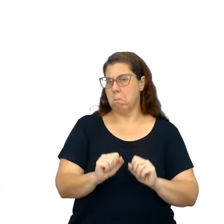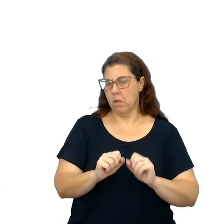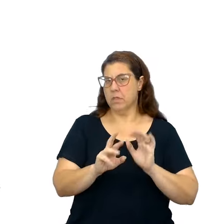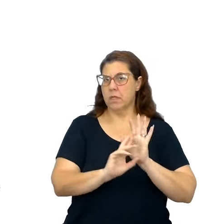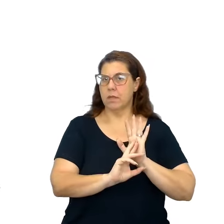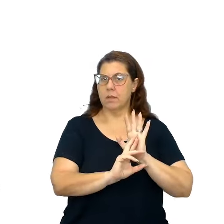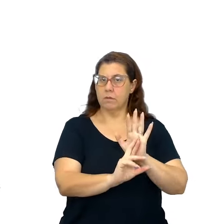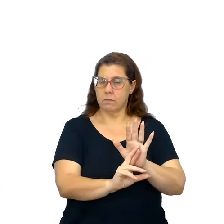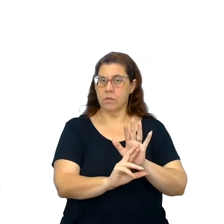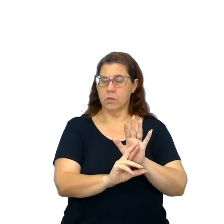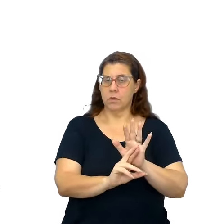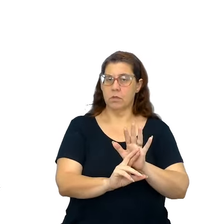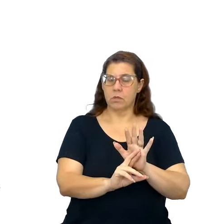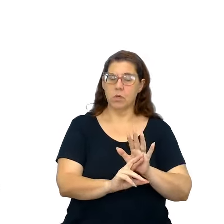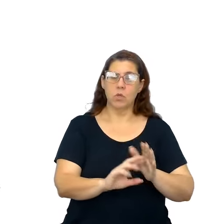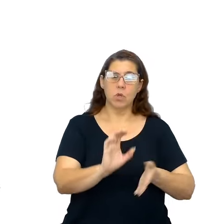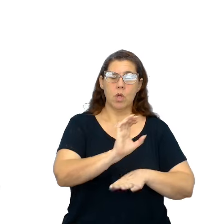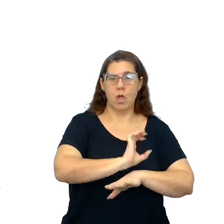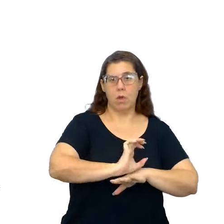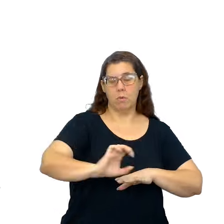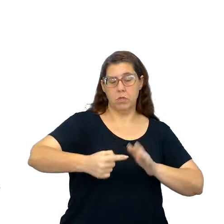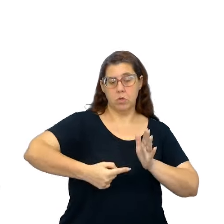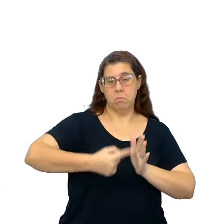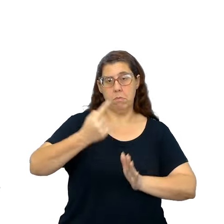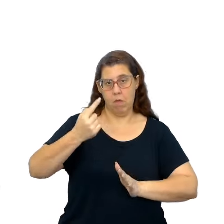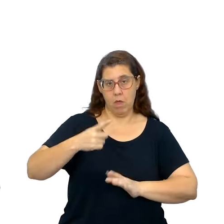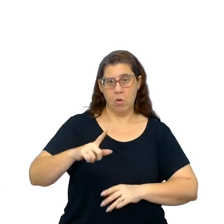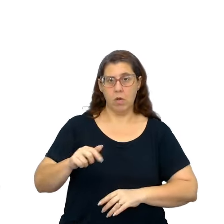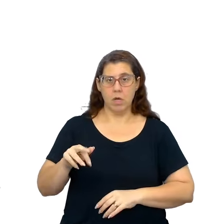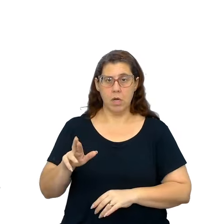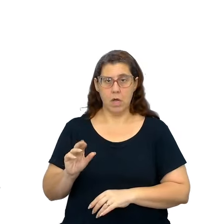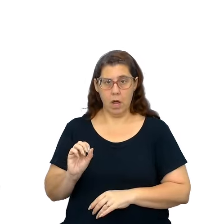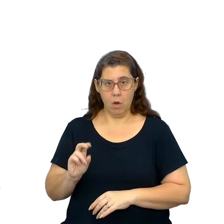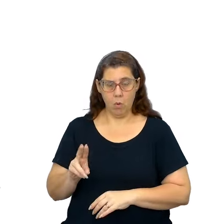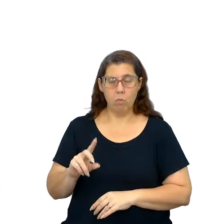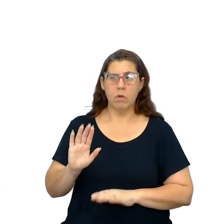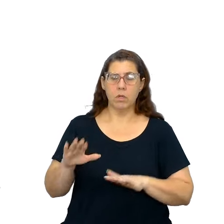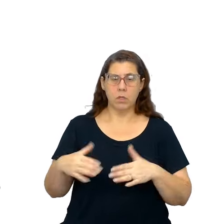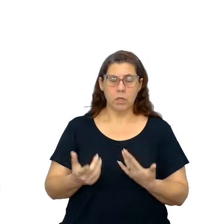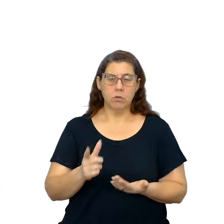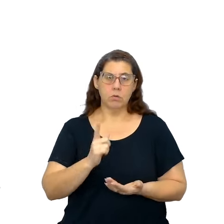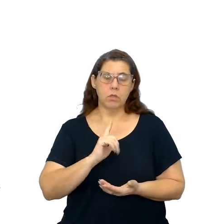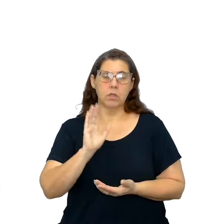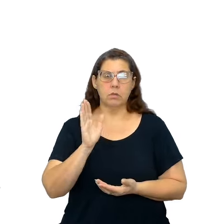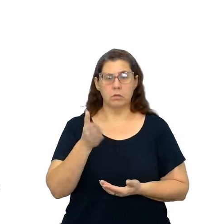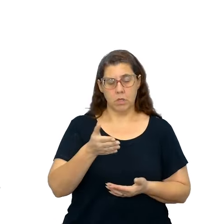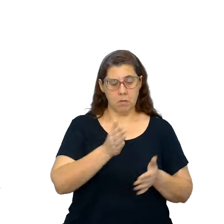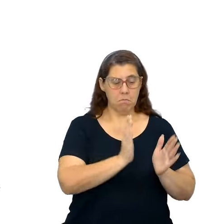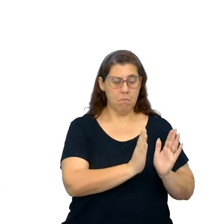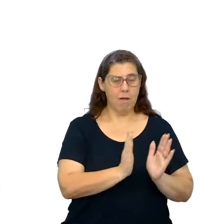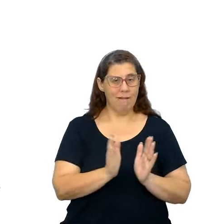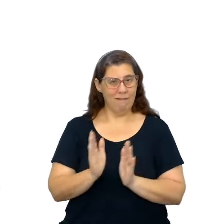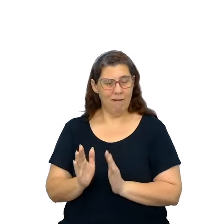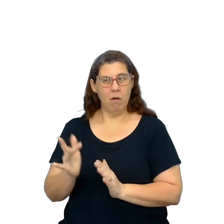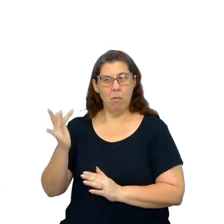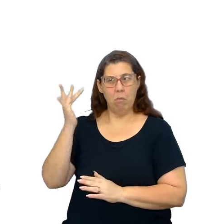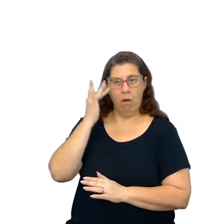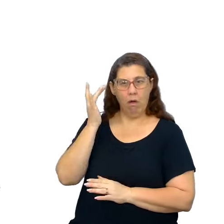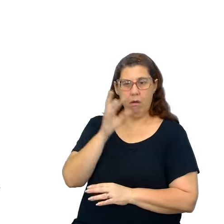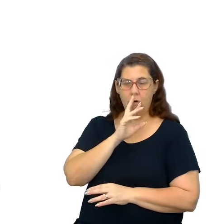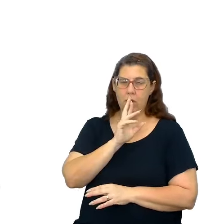representados por sistemas de equações de primeiro grau. Então, nós já temos aí os processos cognitivos, né,